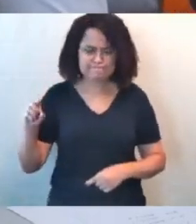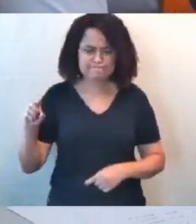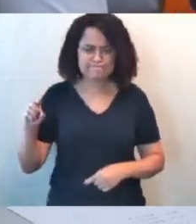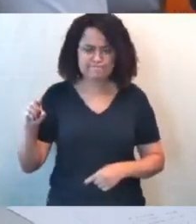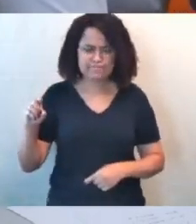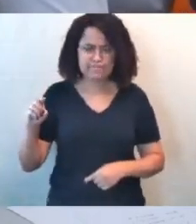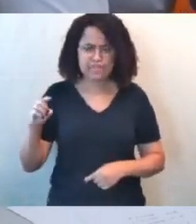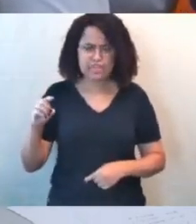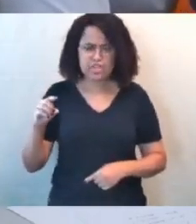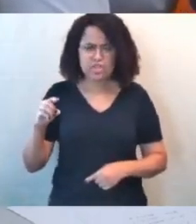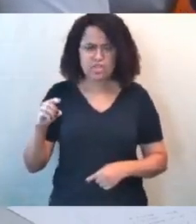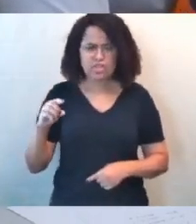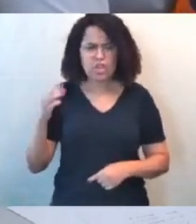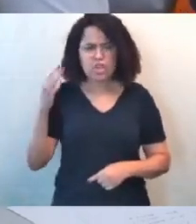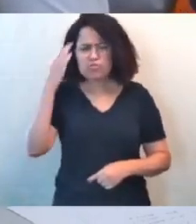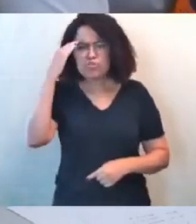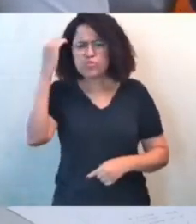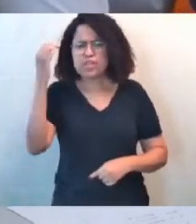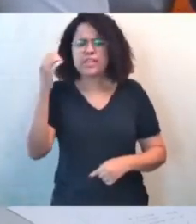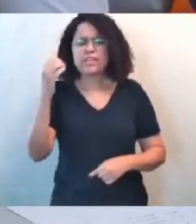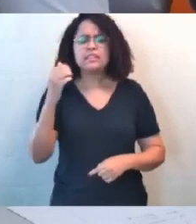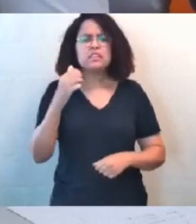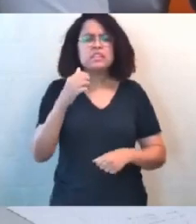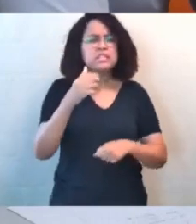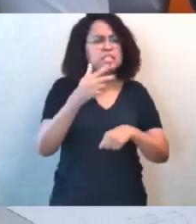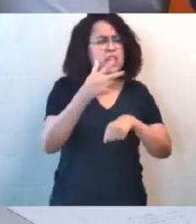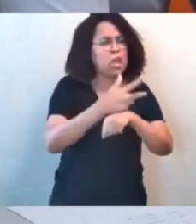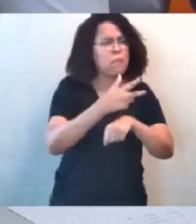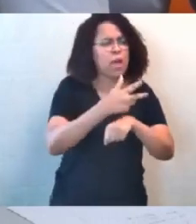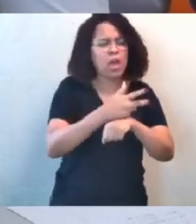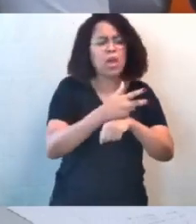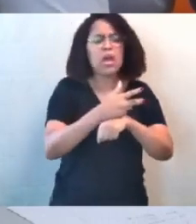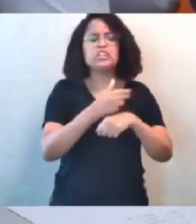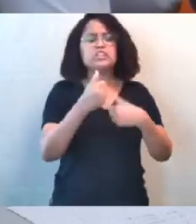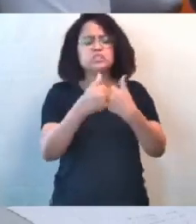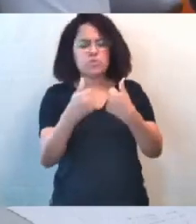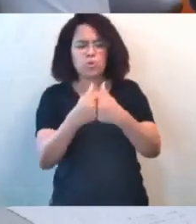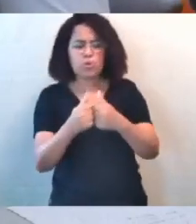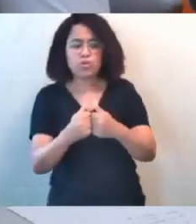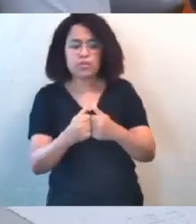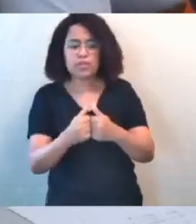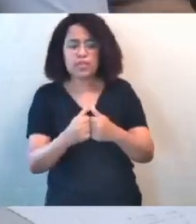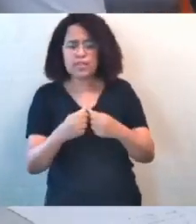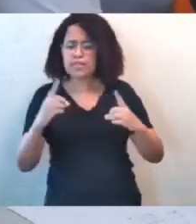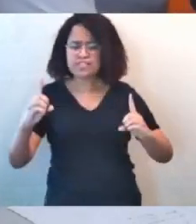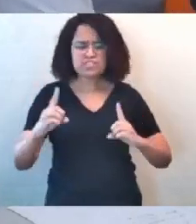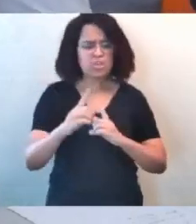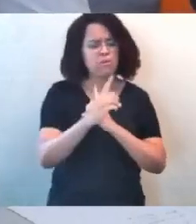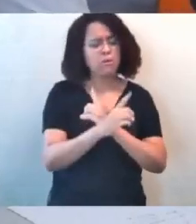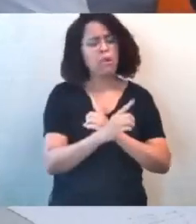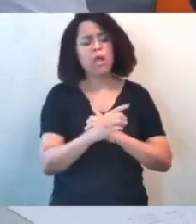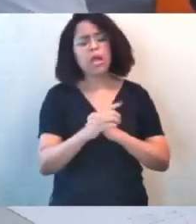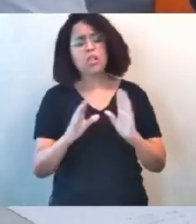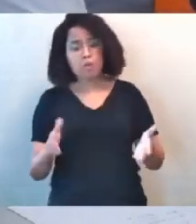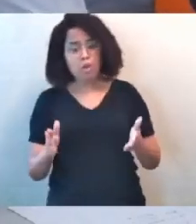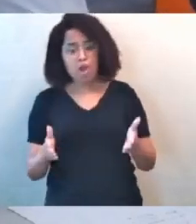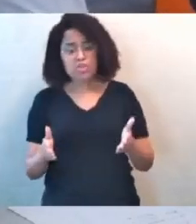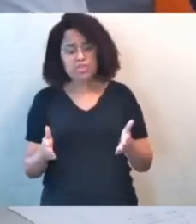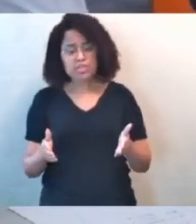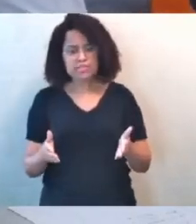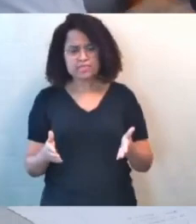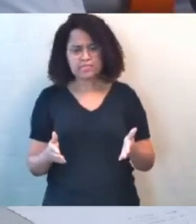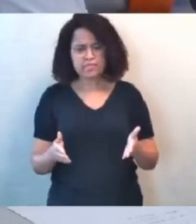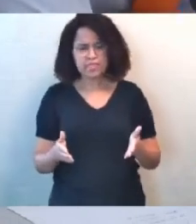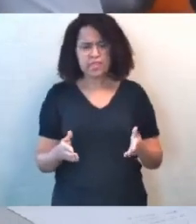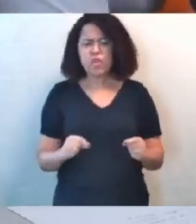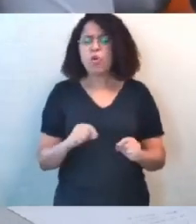Tem vídeos do ônibus circulando hoje. Então, eu gostaria que o senhor nos respondesse. O que que vai ser feito? O que que a prefeitura vai fazer? Vão